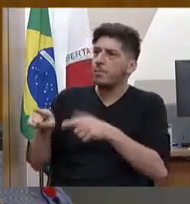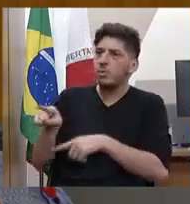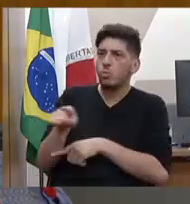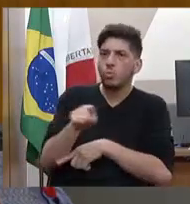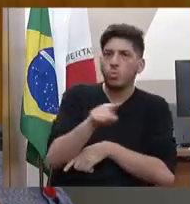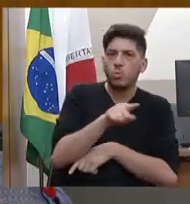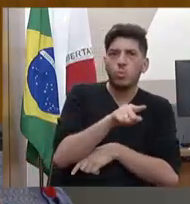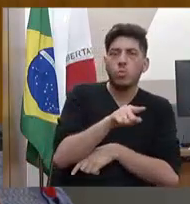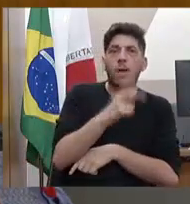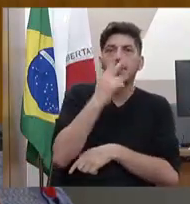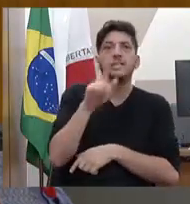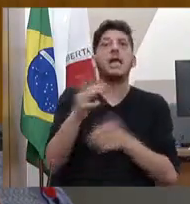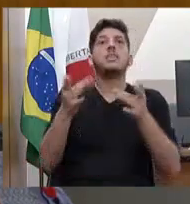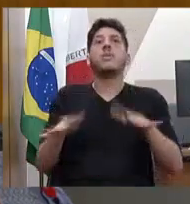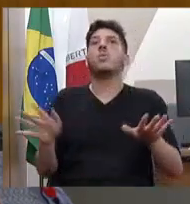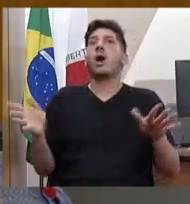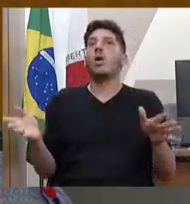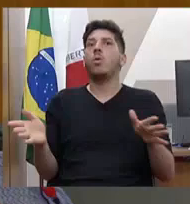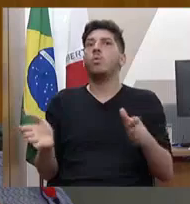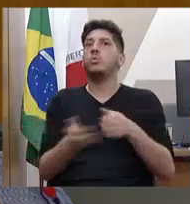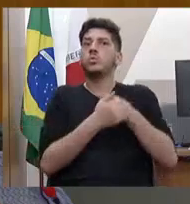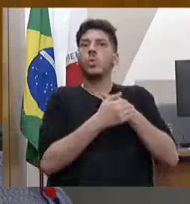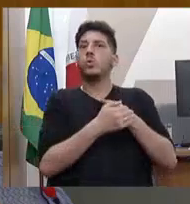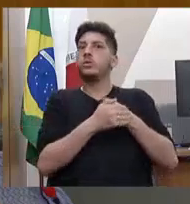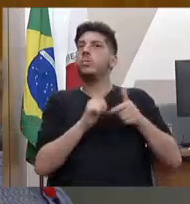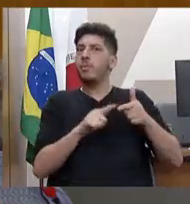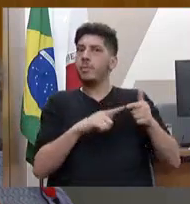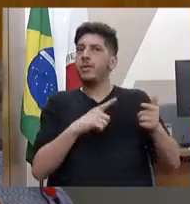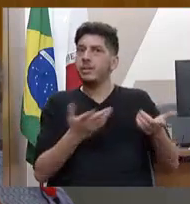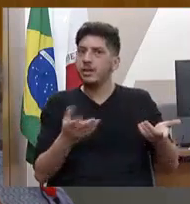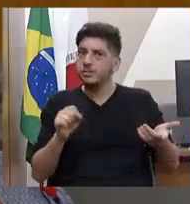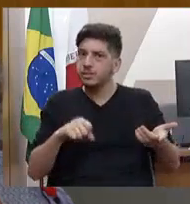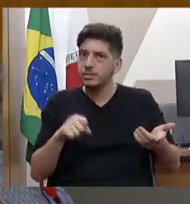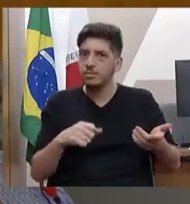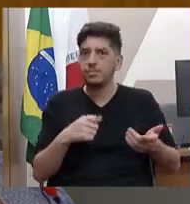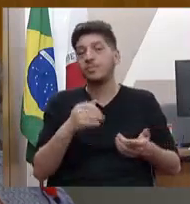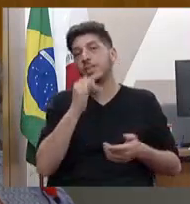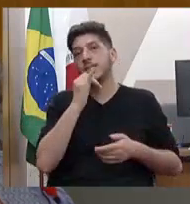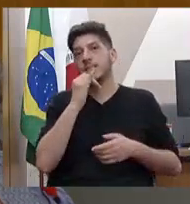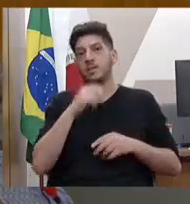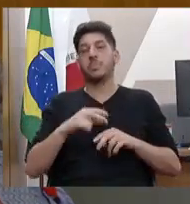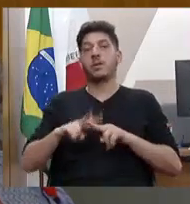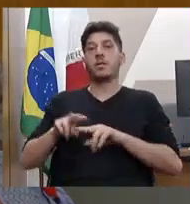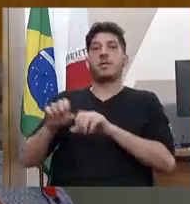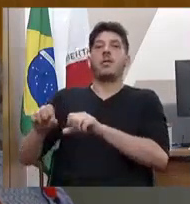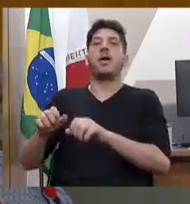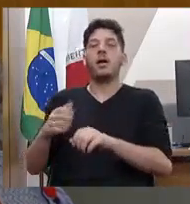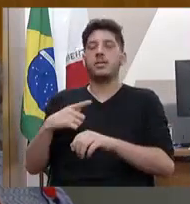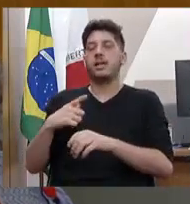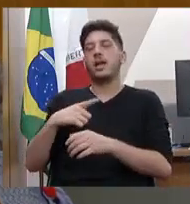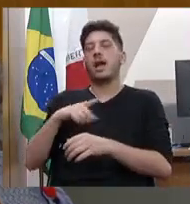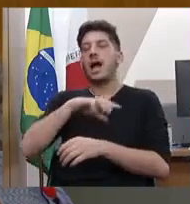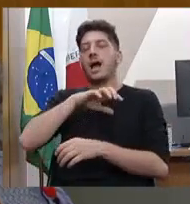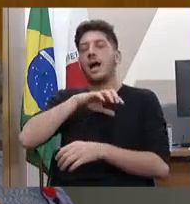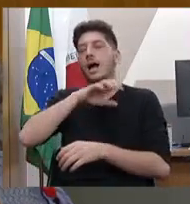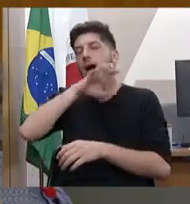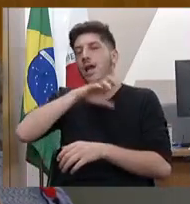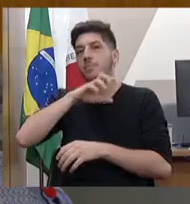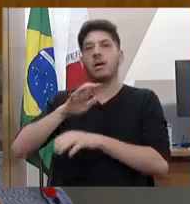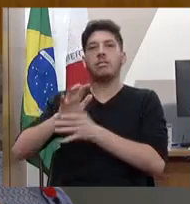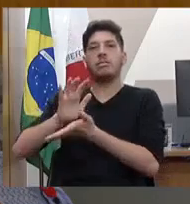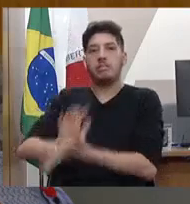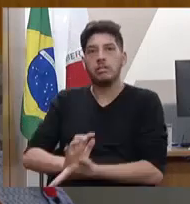Eu Vou solicitar alguns para vocês verem olha pisão de animal mordida de animal